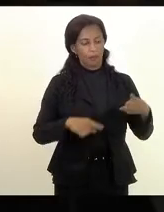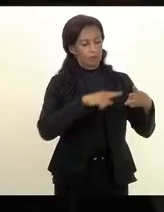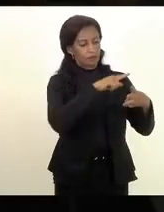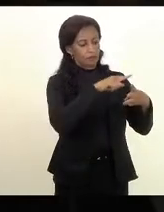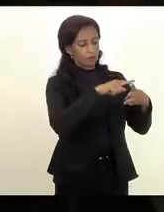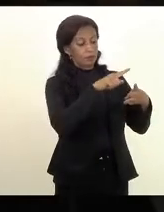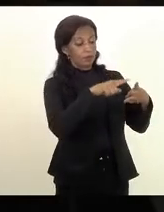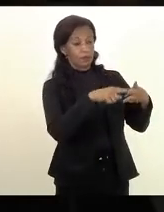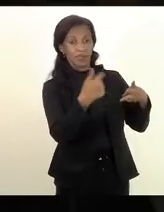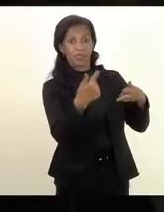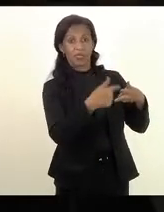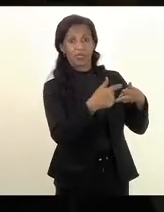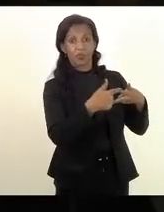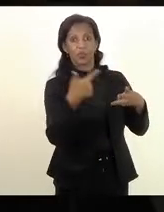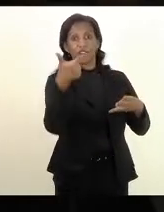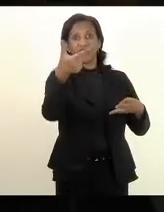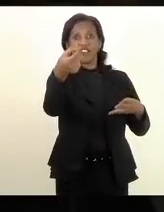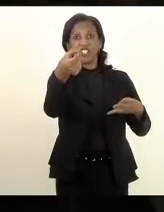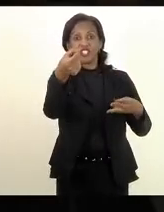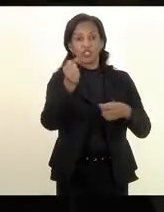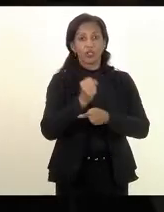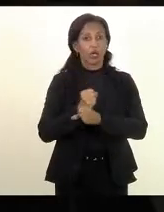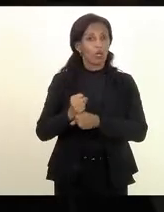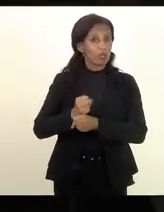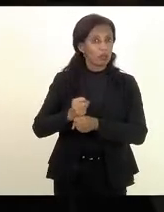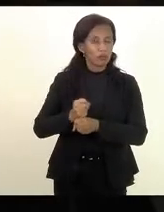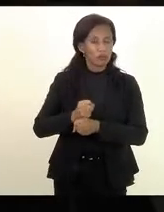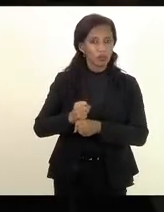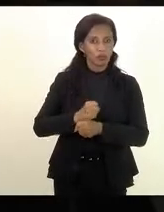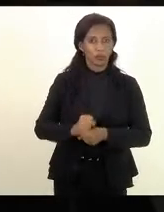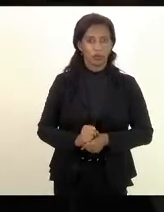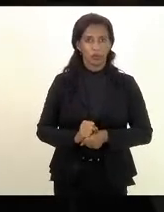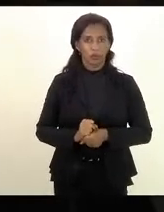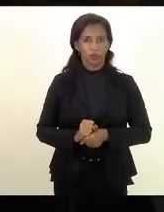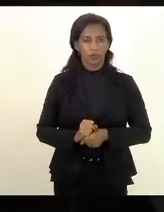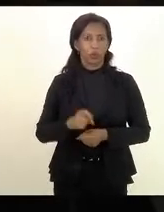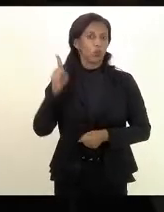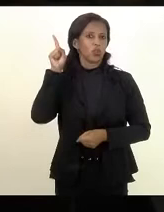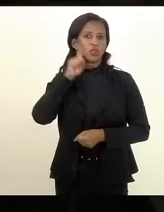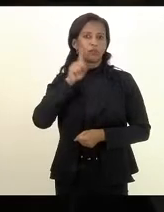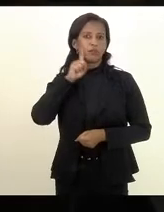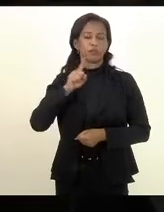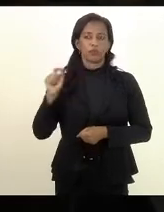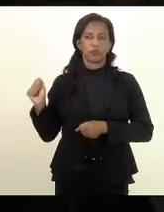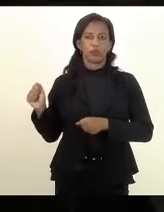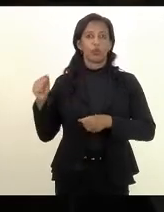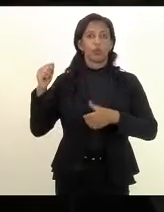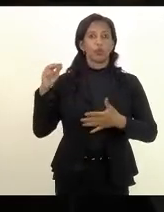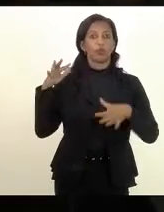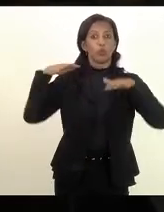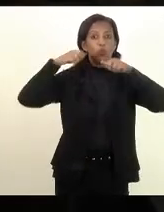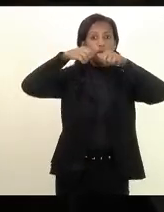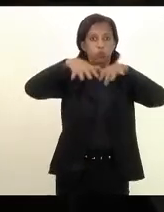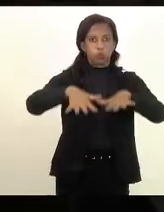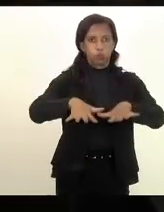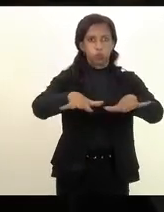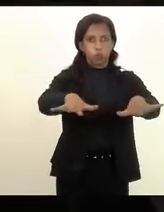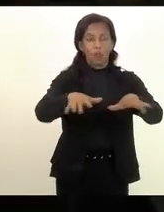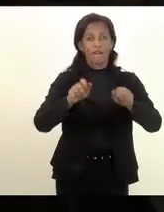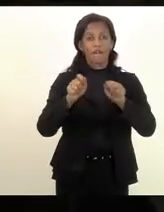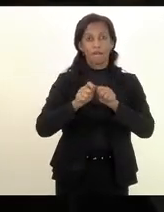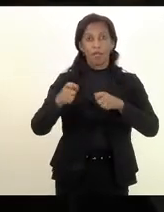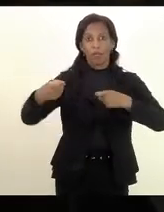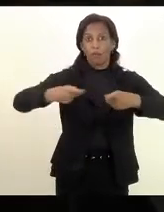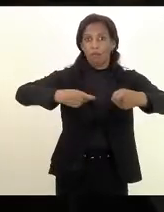foram 20 anos nesse último período de ocupação dos Estados Unidos que desencadeou uma guerra contra o Afeganistão